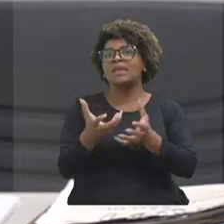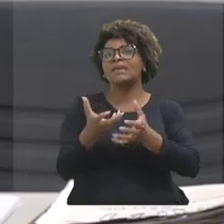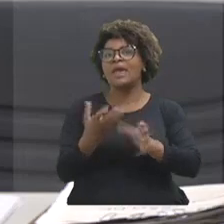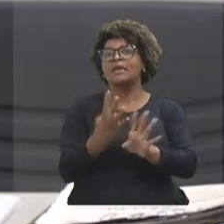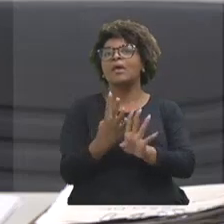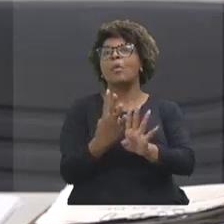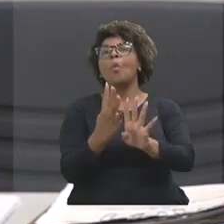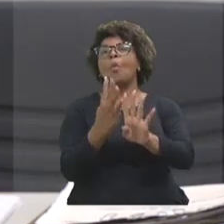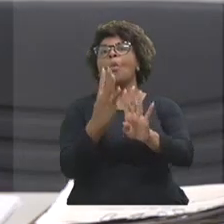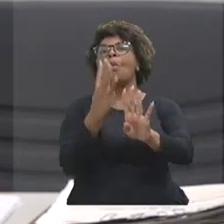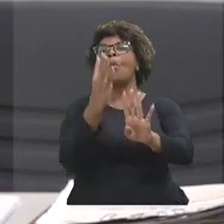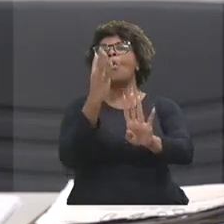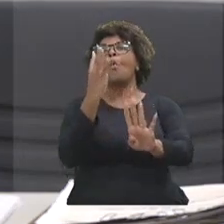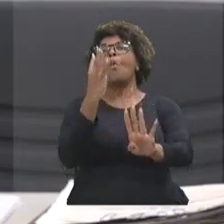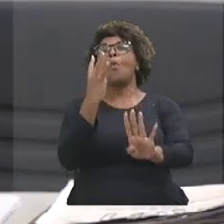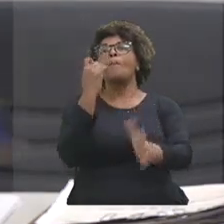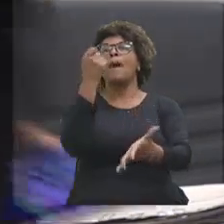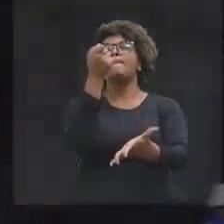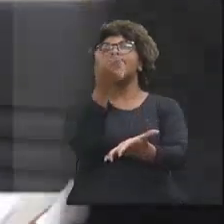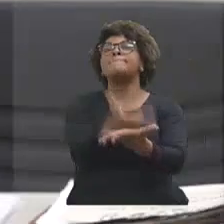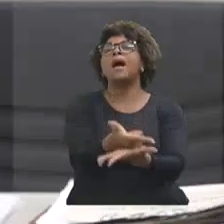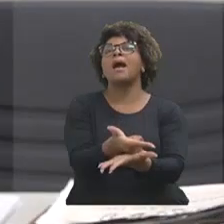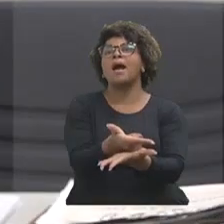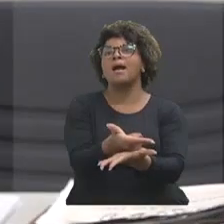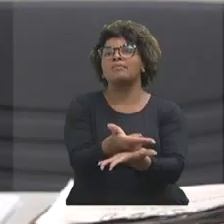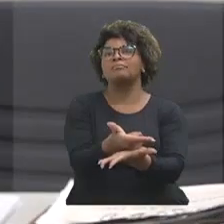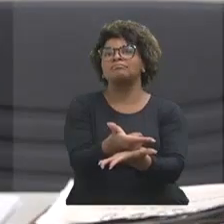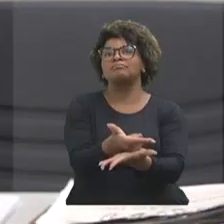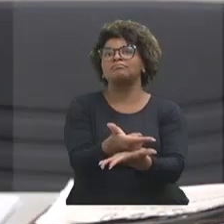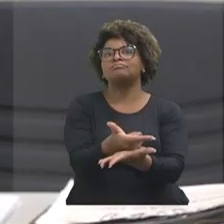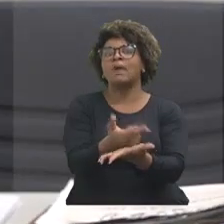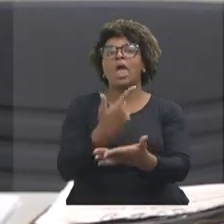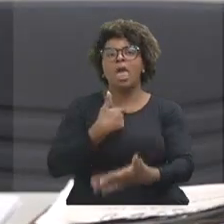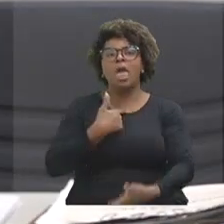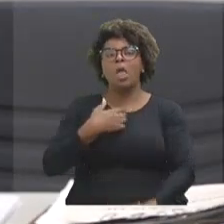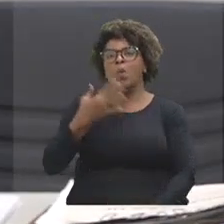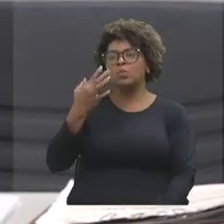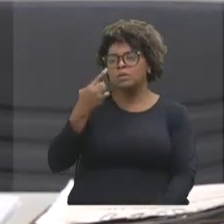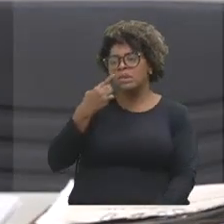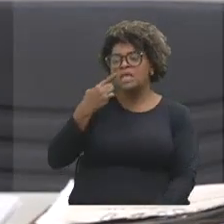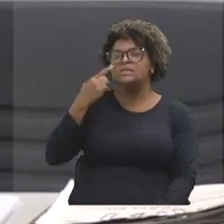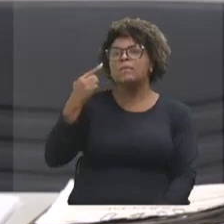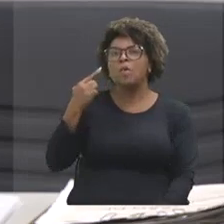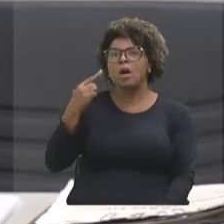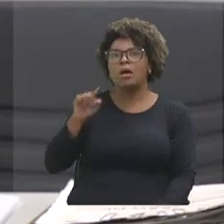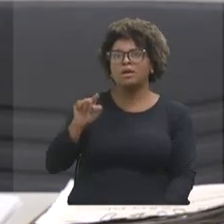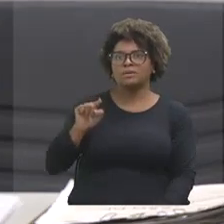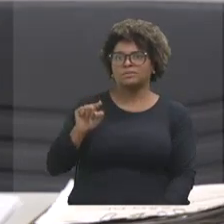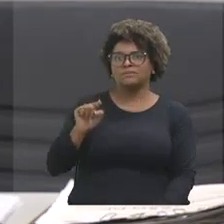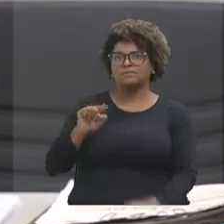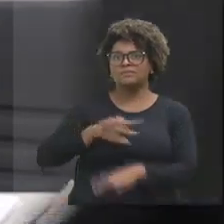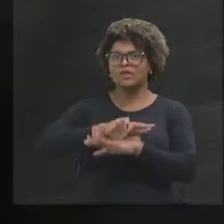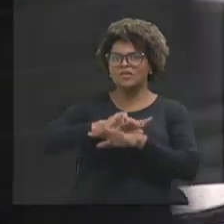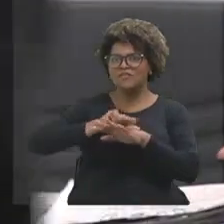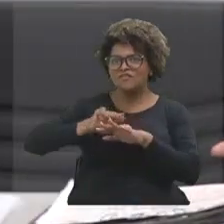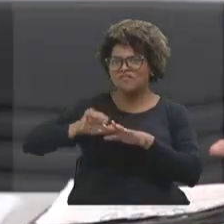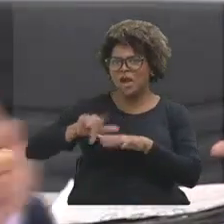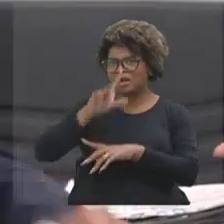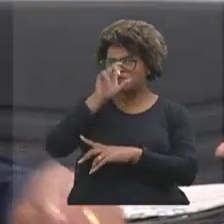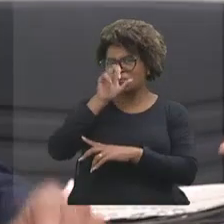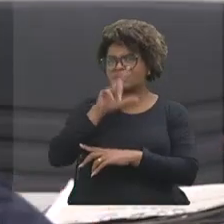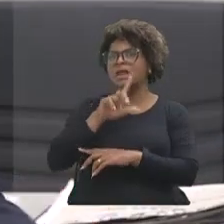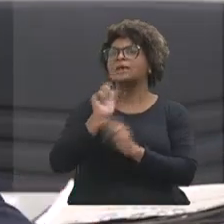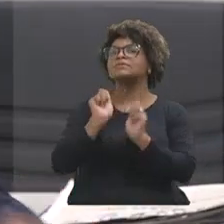que os pacientes possam pagar a sua cirurgias sua testemunha disso Fábio inúmeros hospitais hoje deixo a fila Crescer